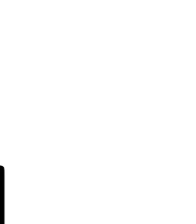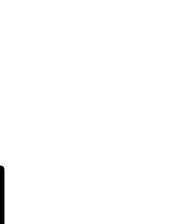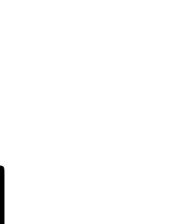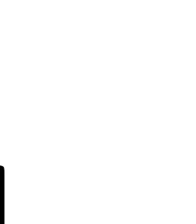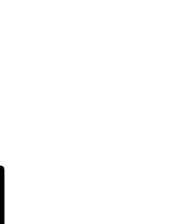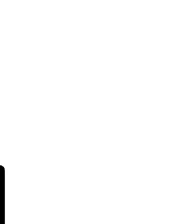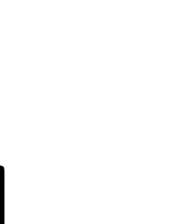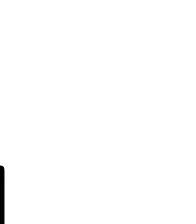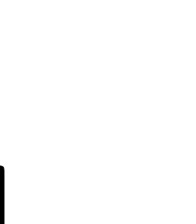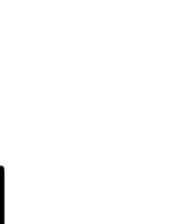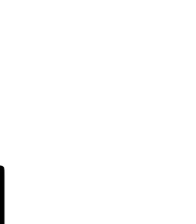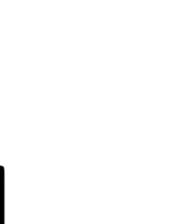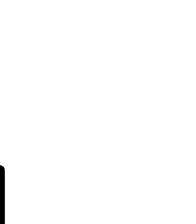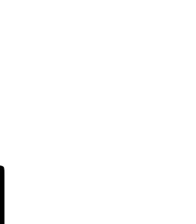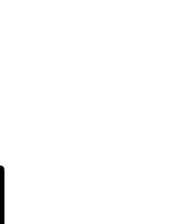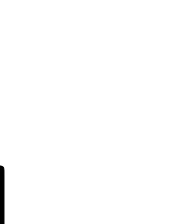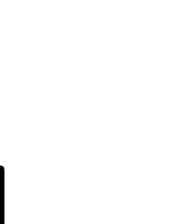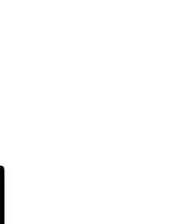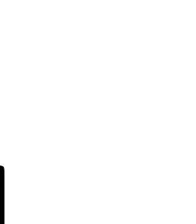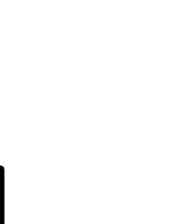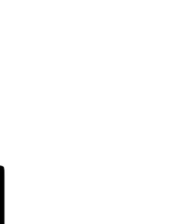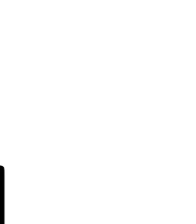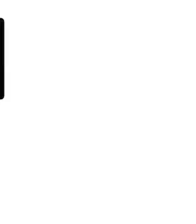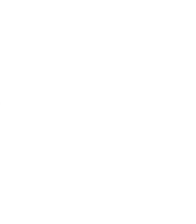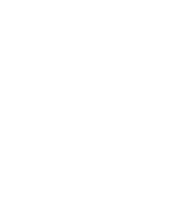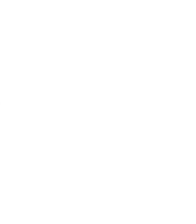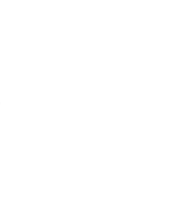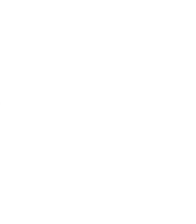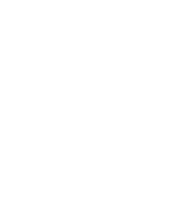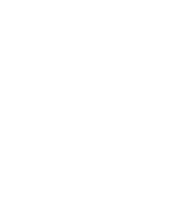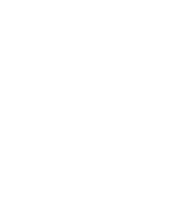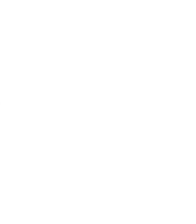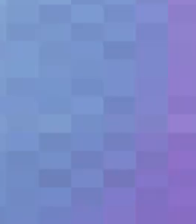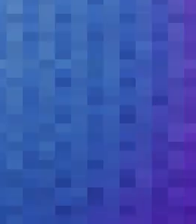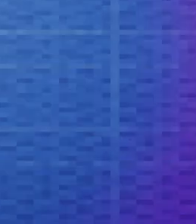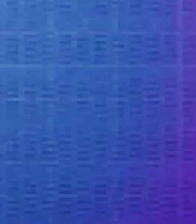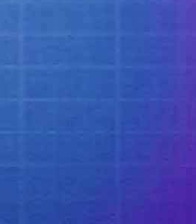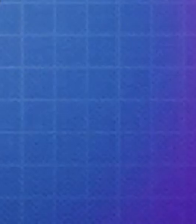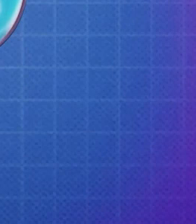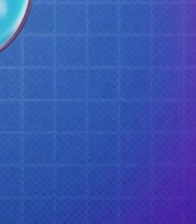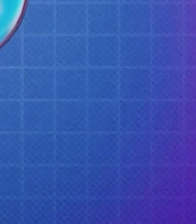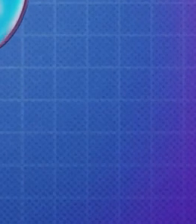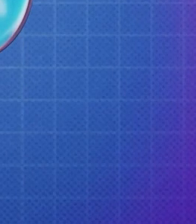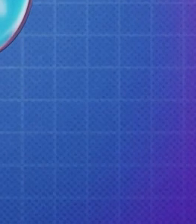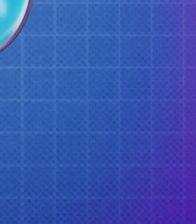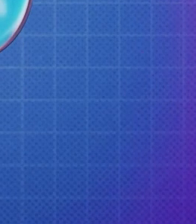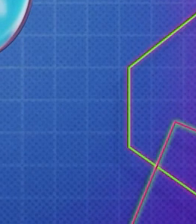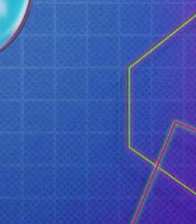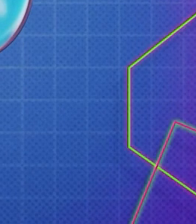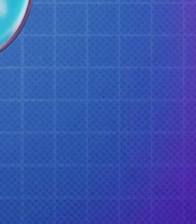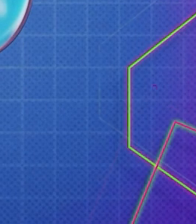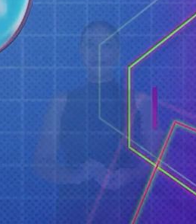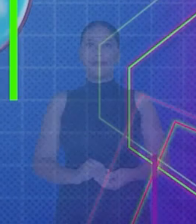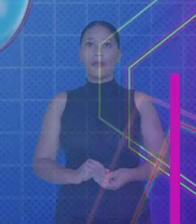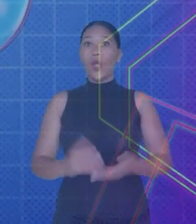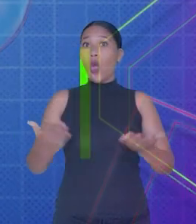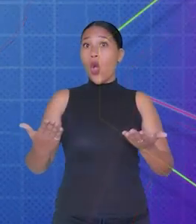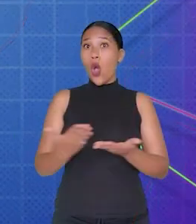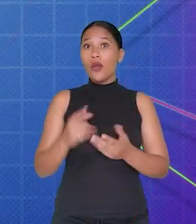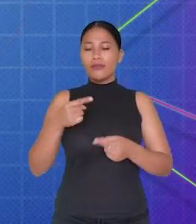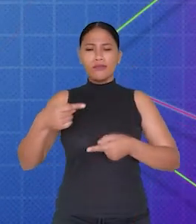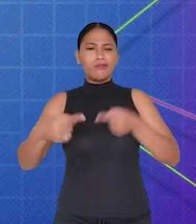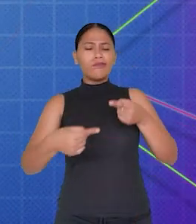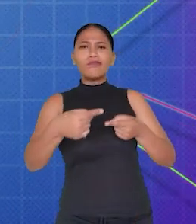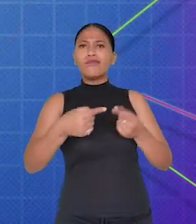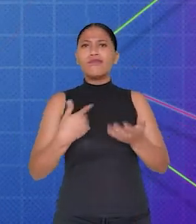preta, professor Caio Passos. Arcos de personagens, roteiros não lineares e novas formas de contação. Hoje